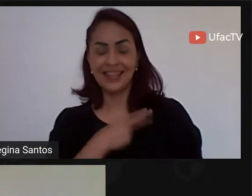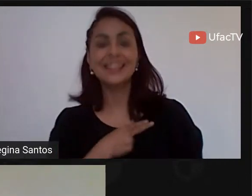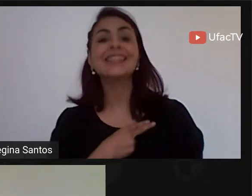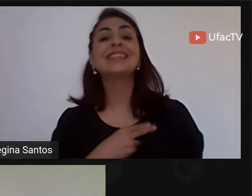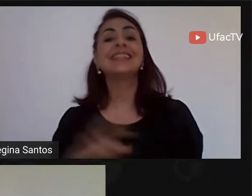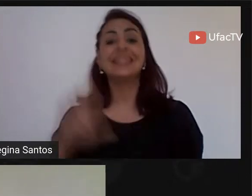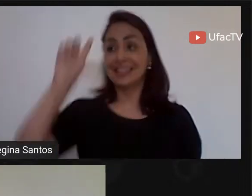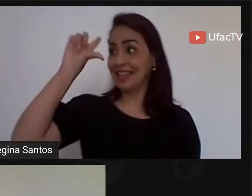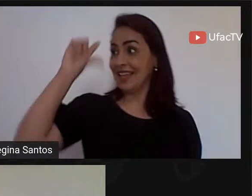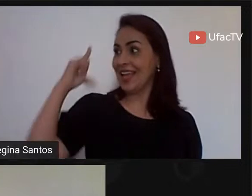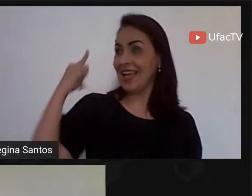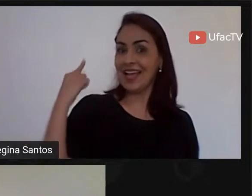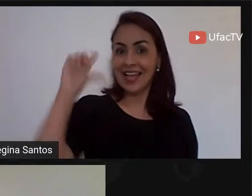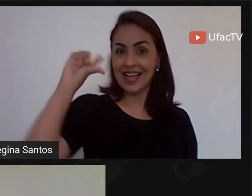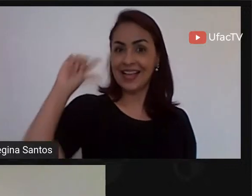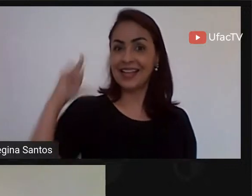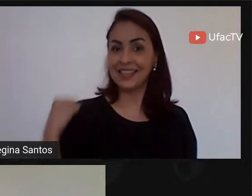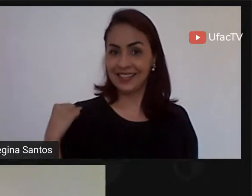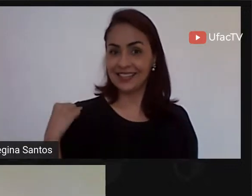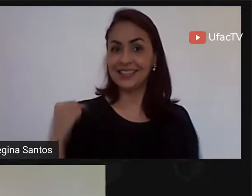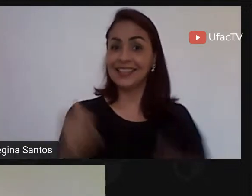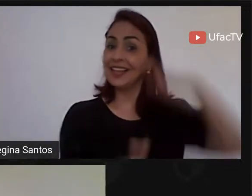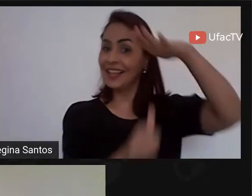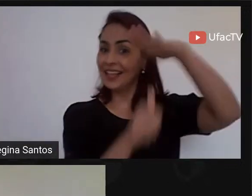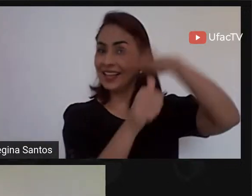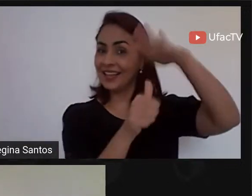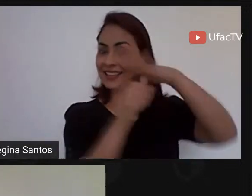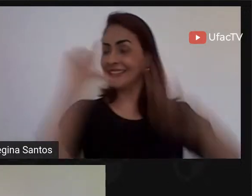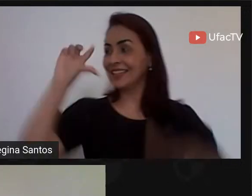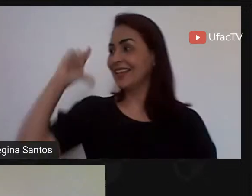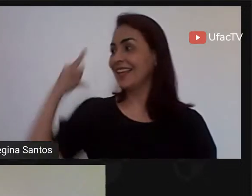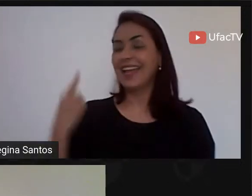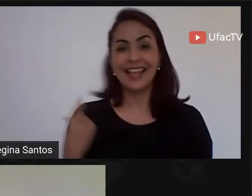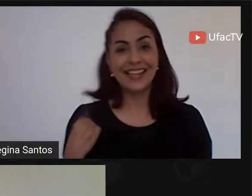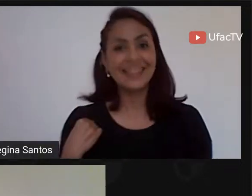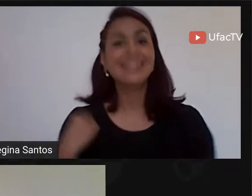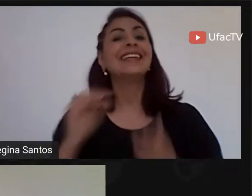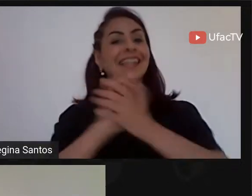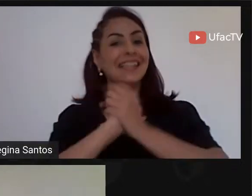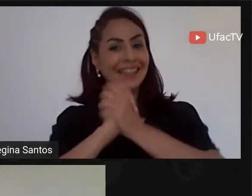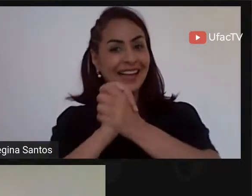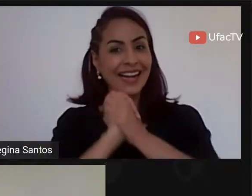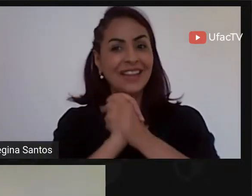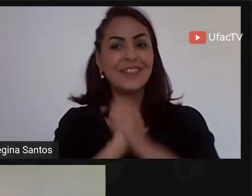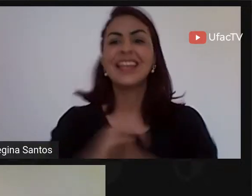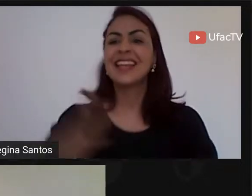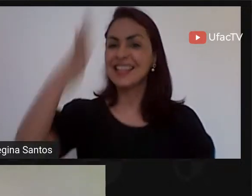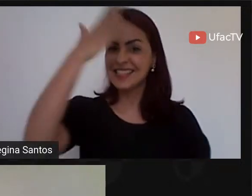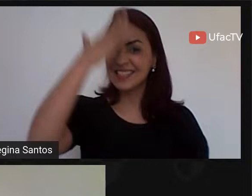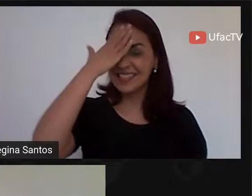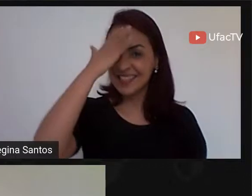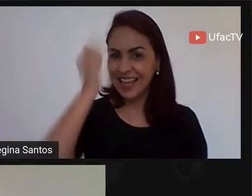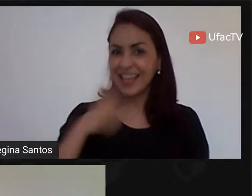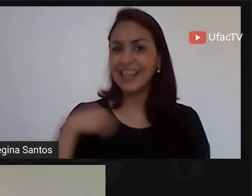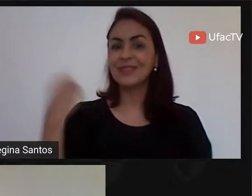ela está sabendo que nós estamos bombando, o negócio está dando certo, e eu vou chamar, claro, a veterana,